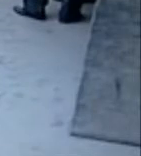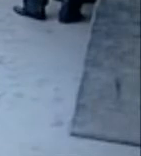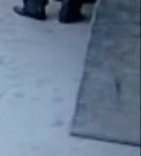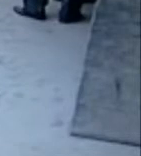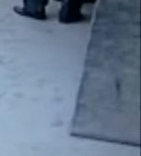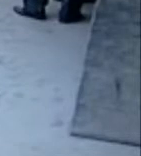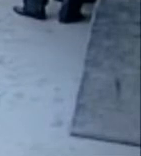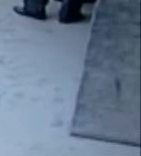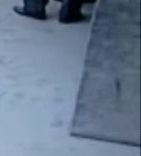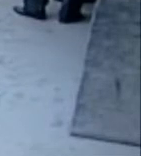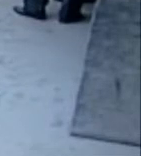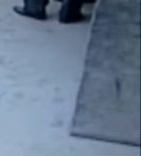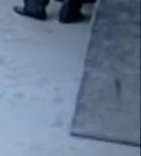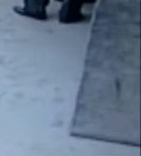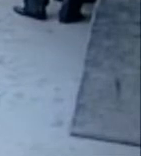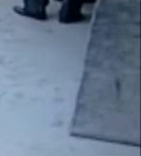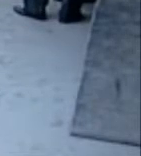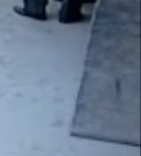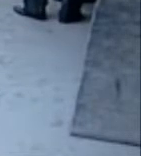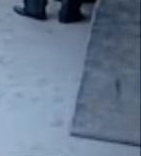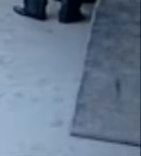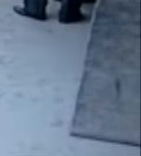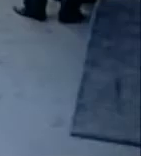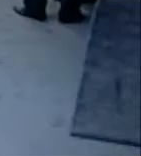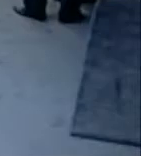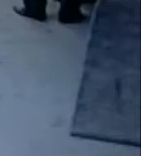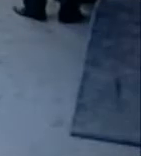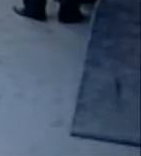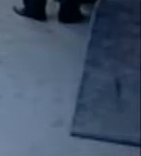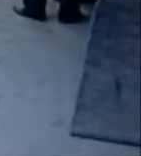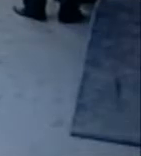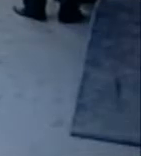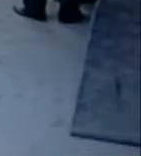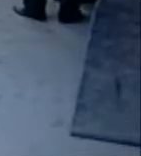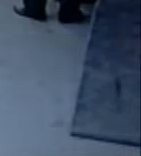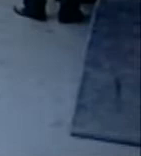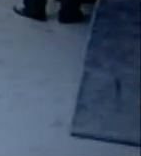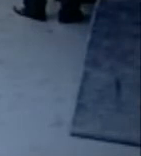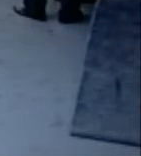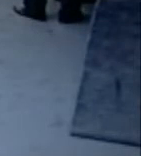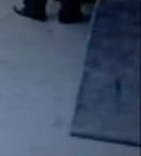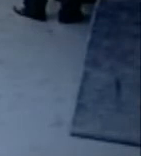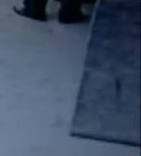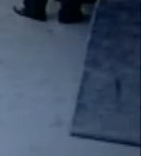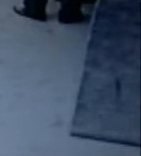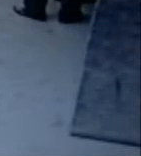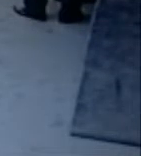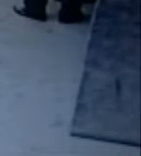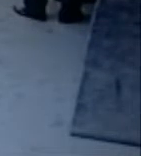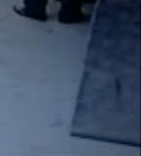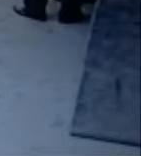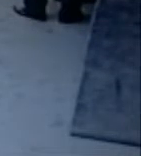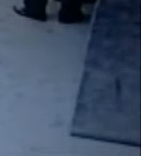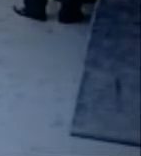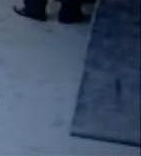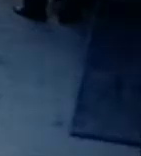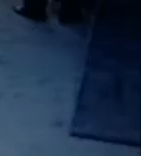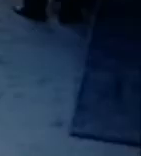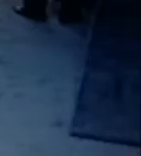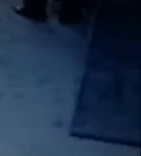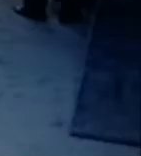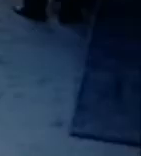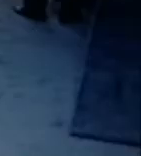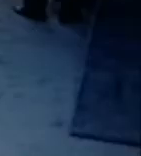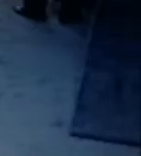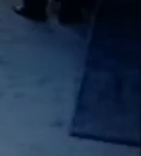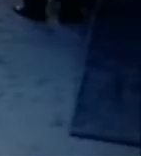as mais que você vai ver agora que eu ia agora ele no quintal é uma tenho que conversar com